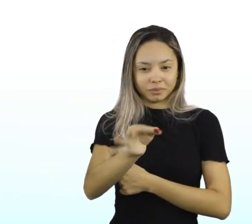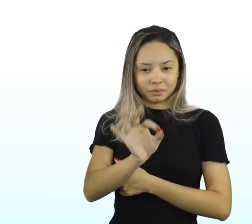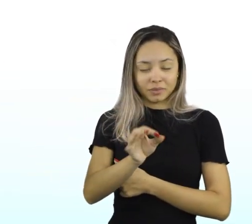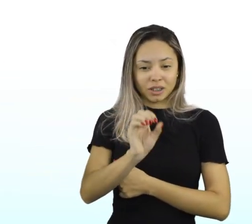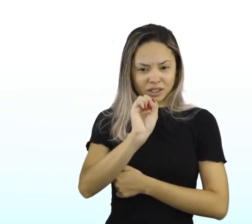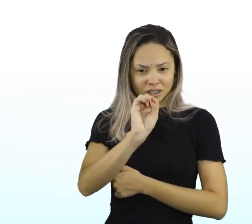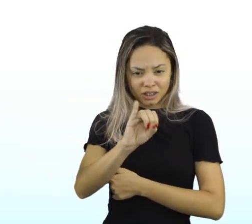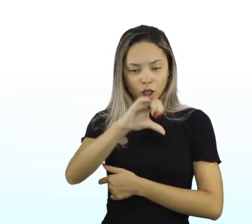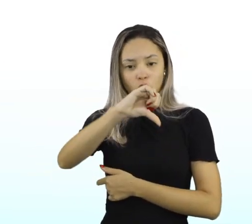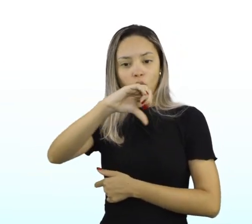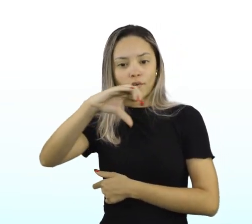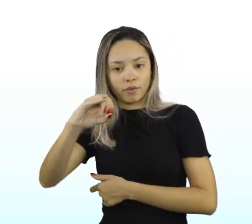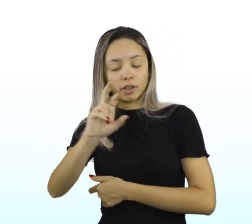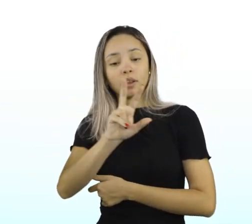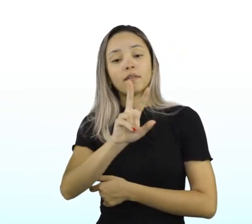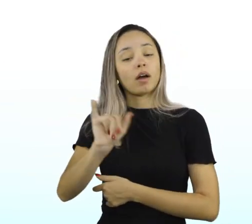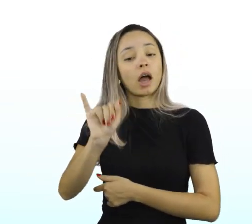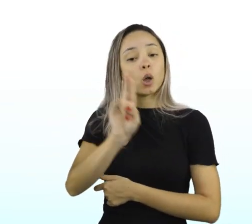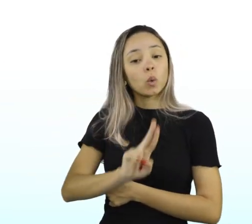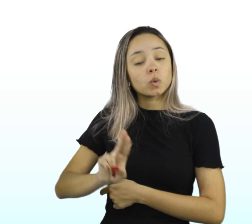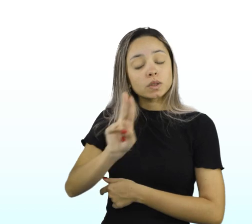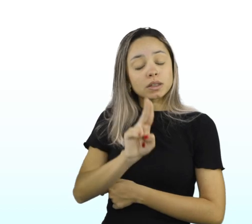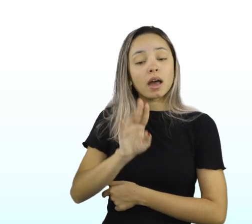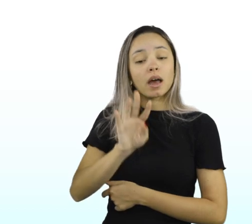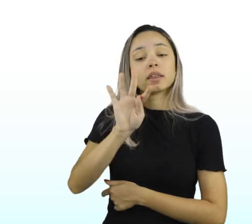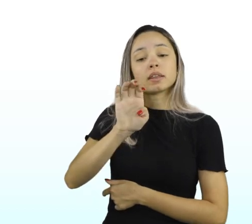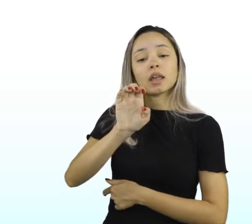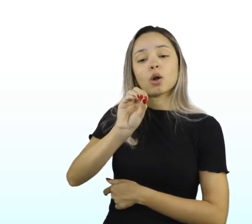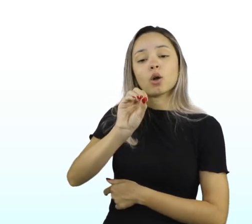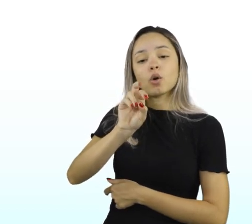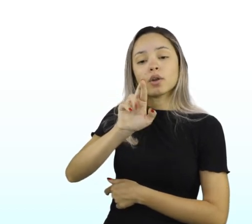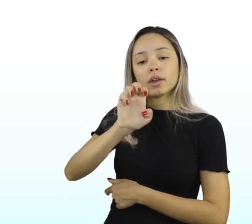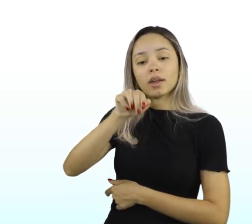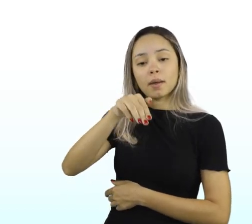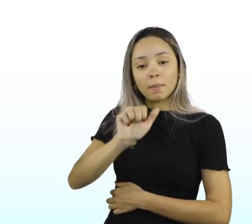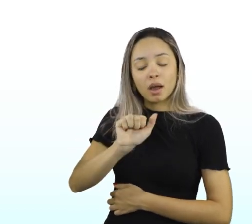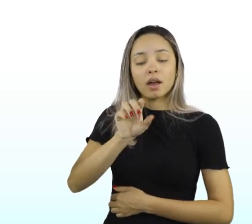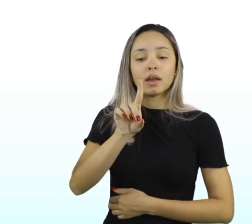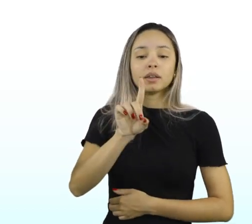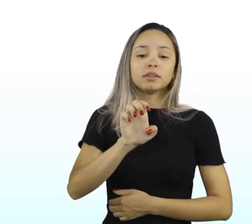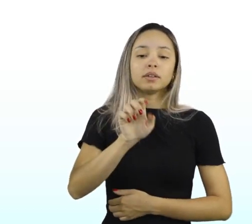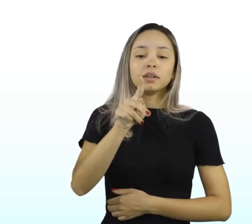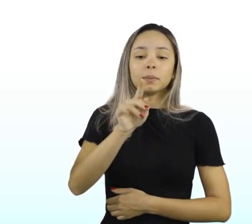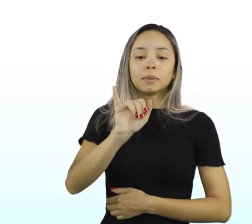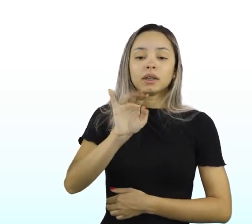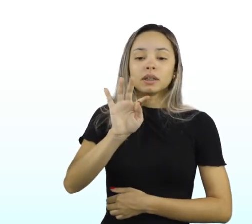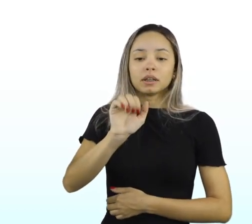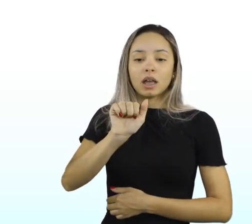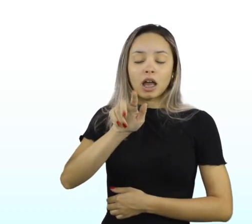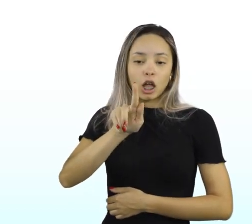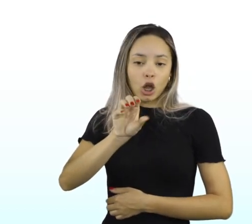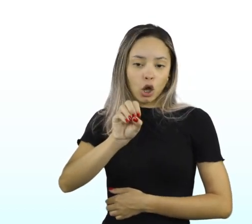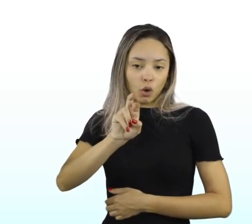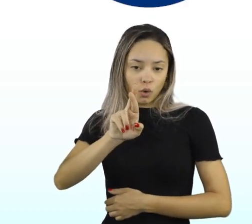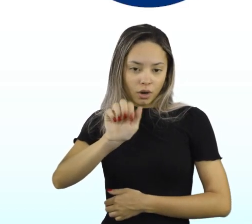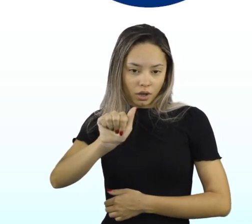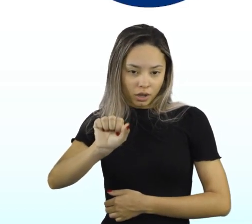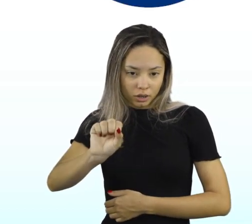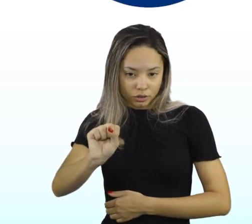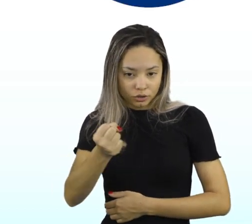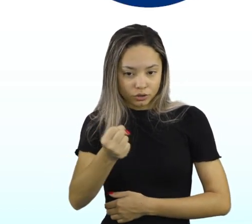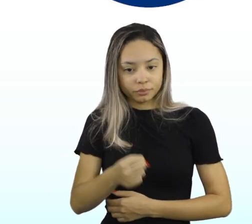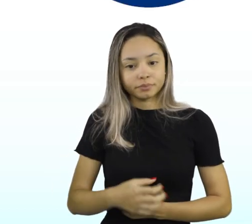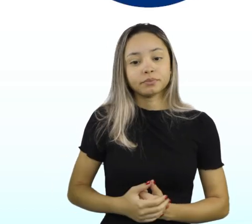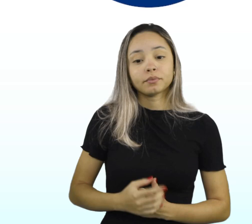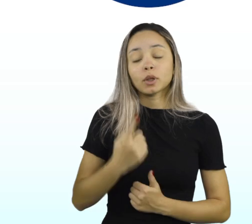de Pitágoras, ou seja, a resultante ao quadrado é igual às duas forças elevadas ao quadrado e sendo somadas. Bom,